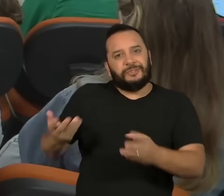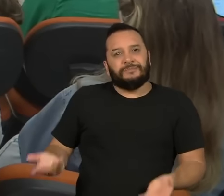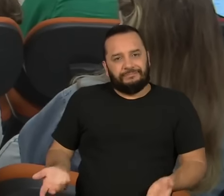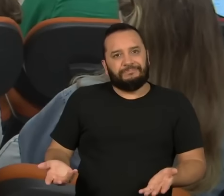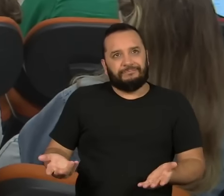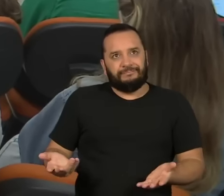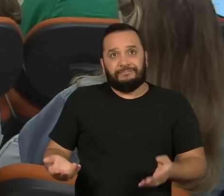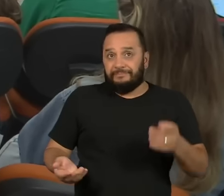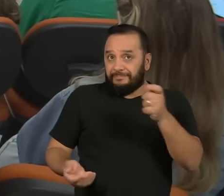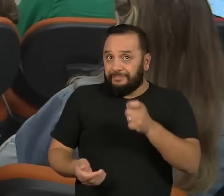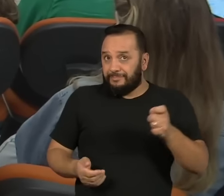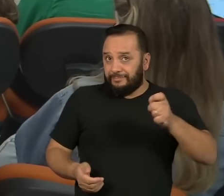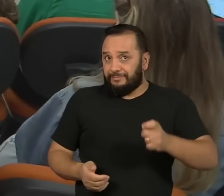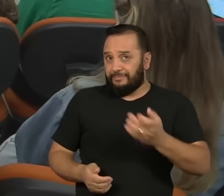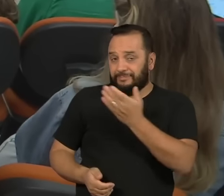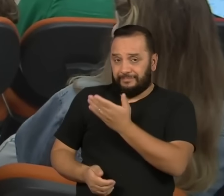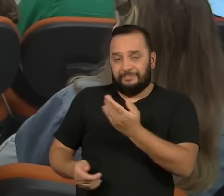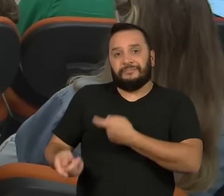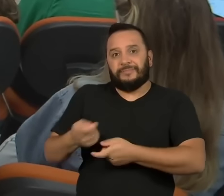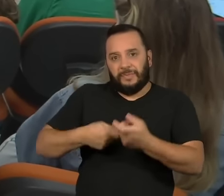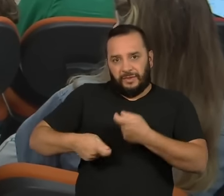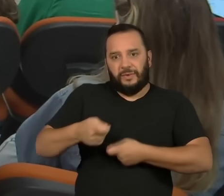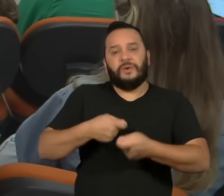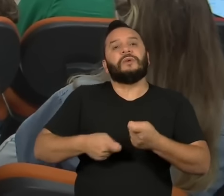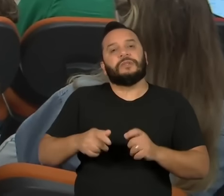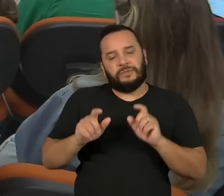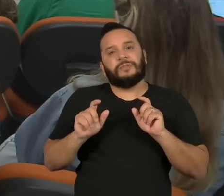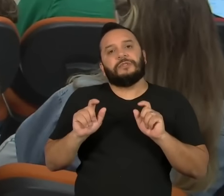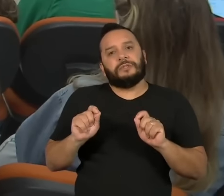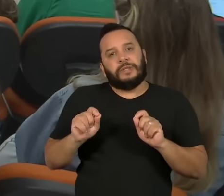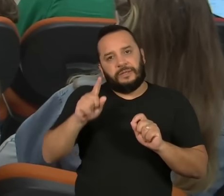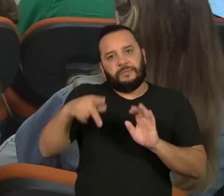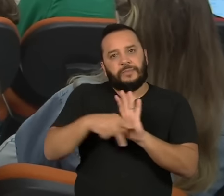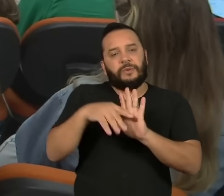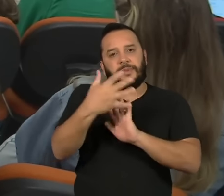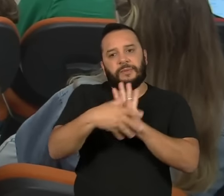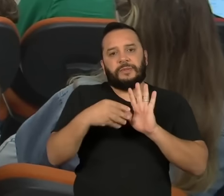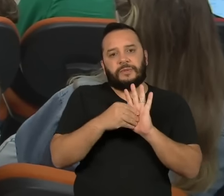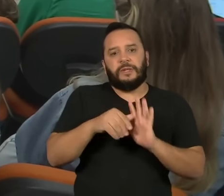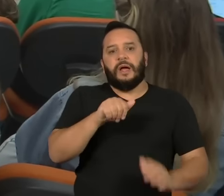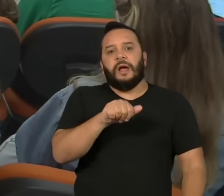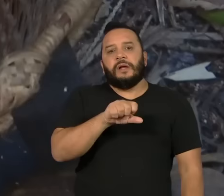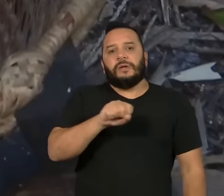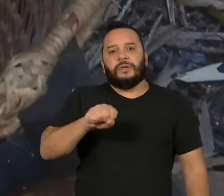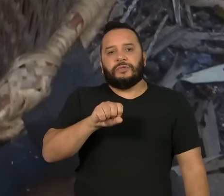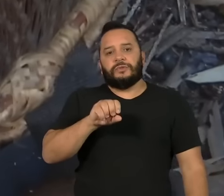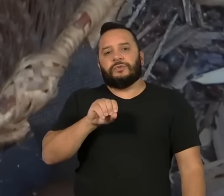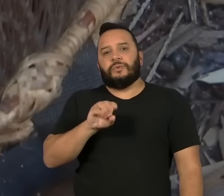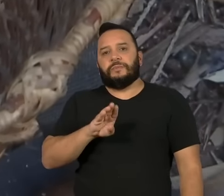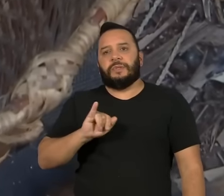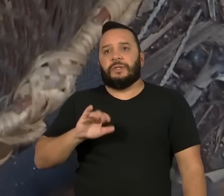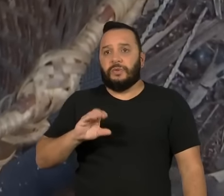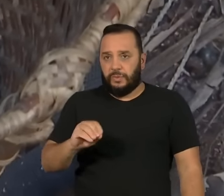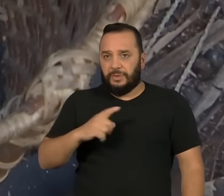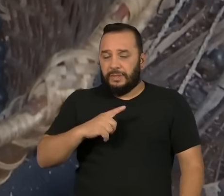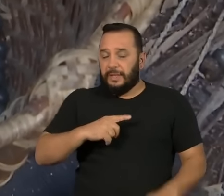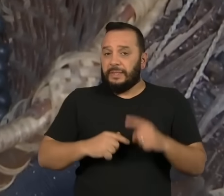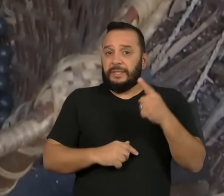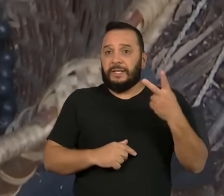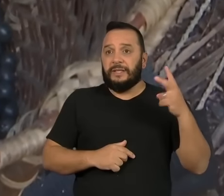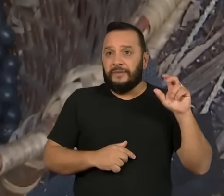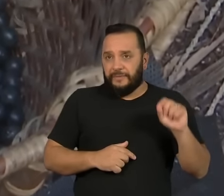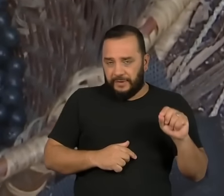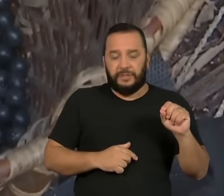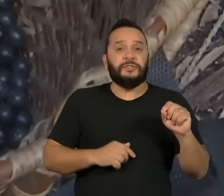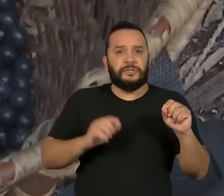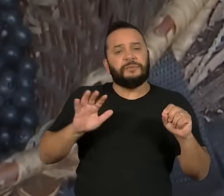A Associação dos Negócios da Sociobioeconomia da Amazônia, ASSOBio, reúne mais de 120 pequenos e